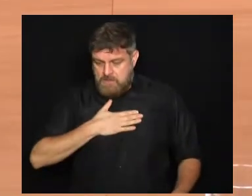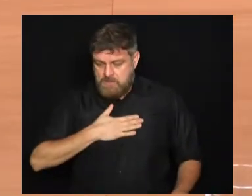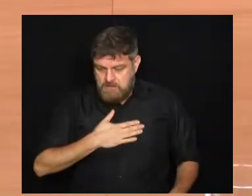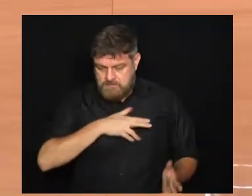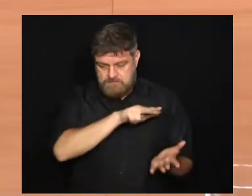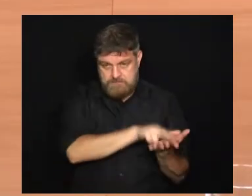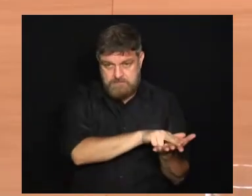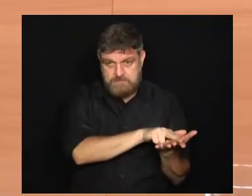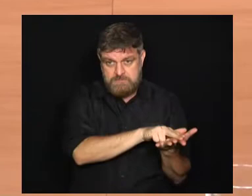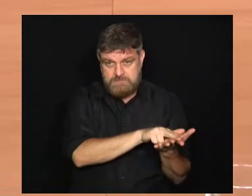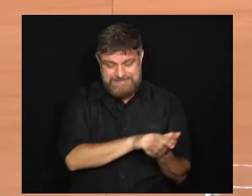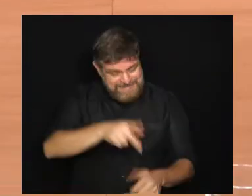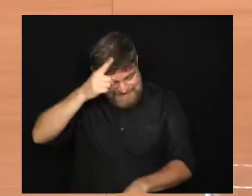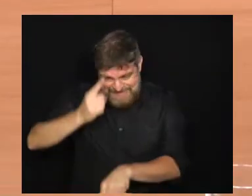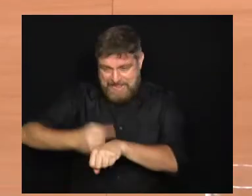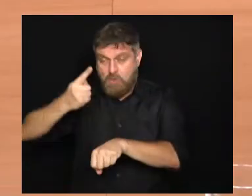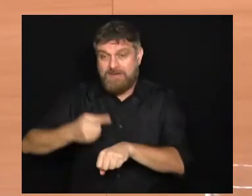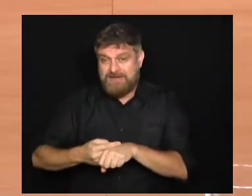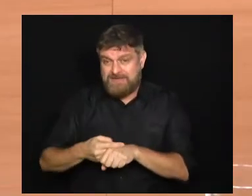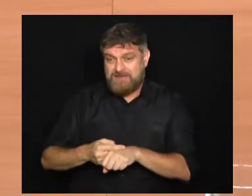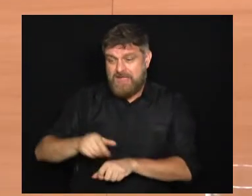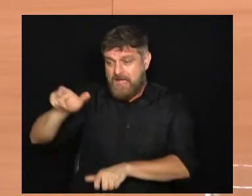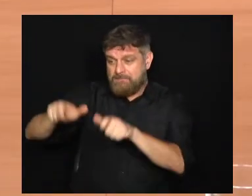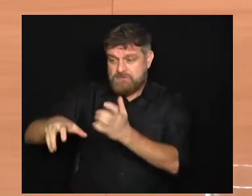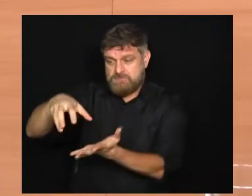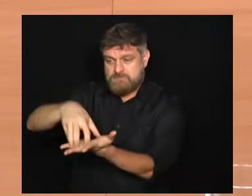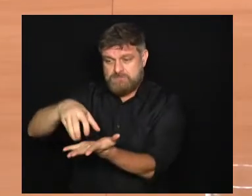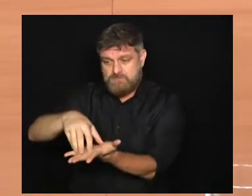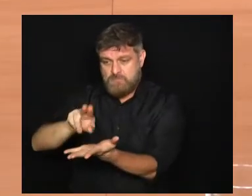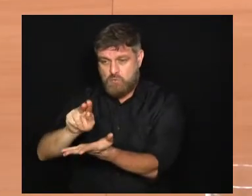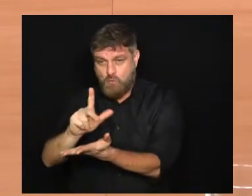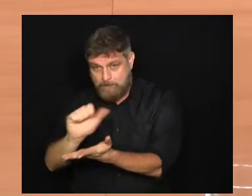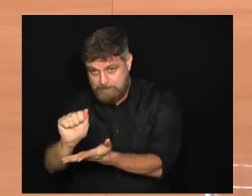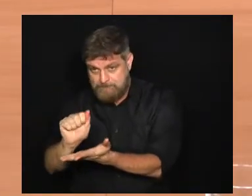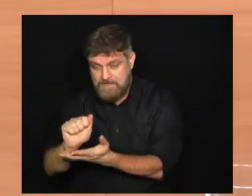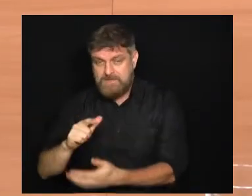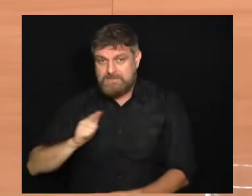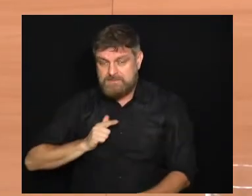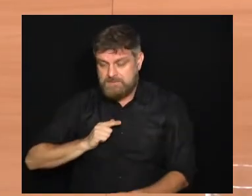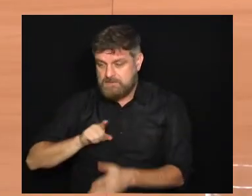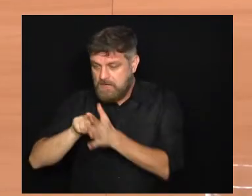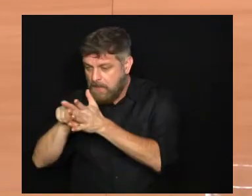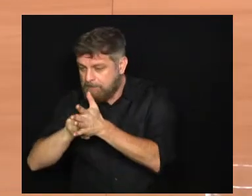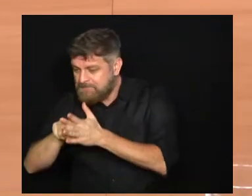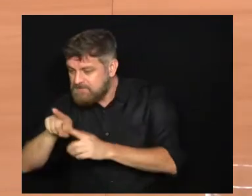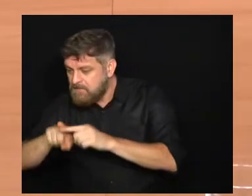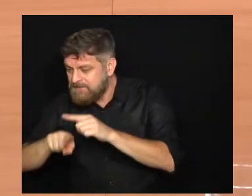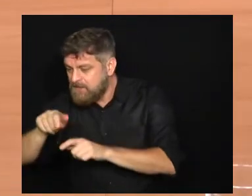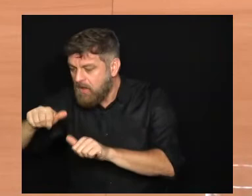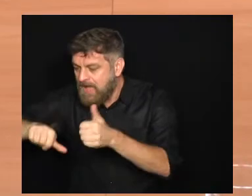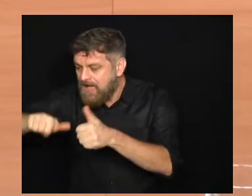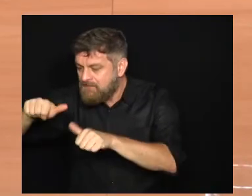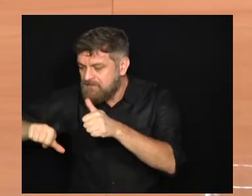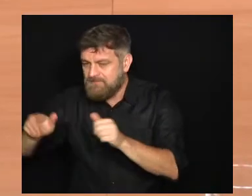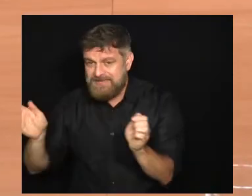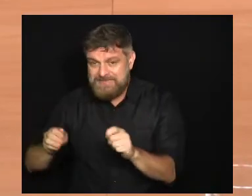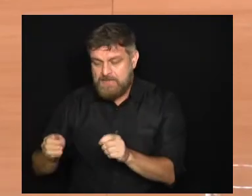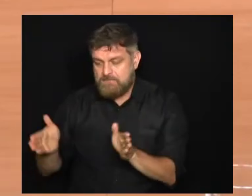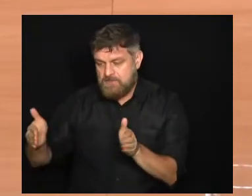internação, é de pronto. Os casos que estão nas UPAs, que possam ser colhidos material e são avaliados e podem fazer